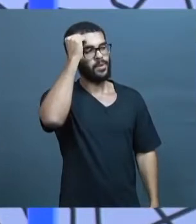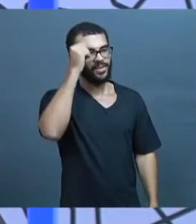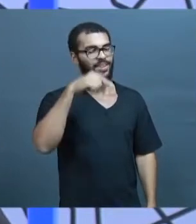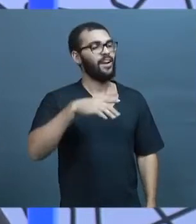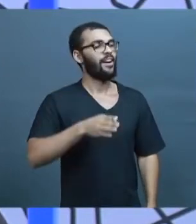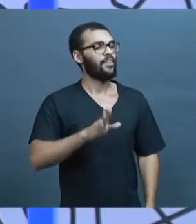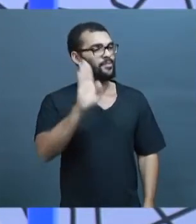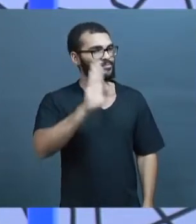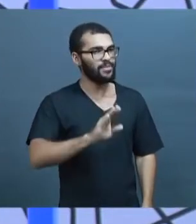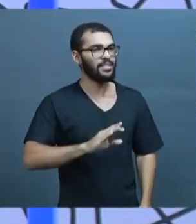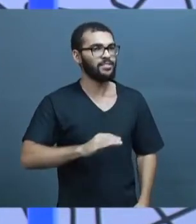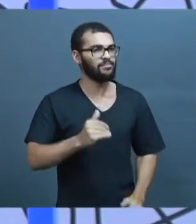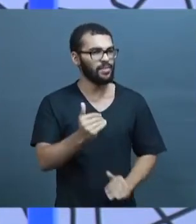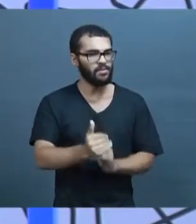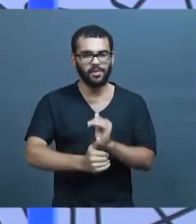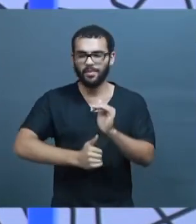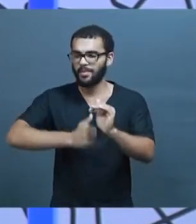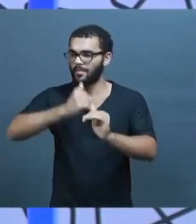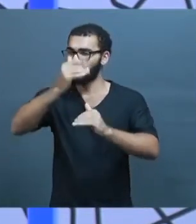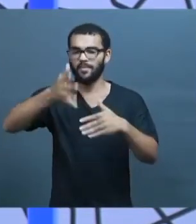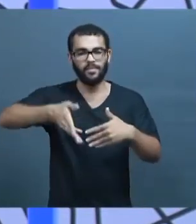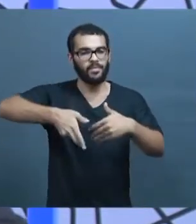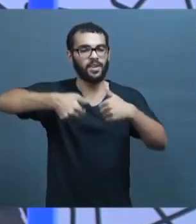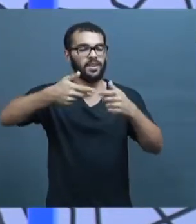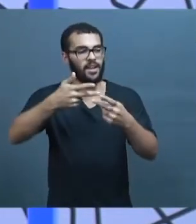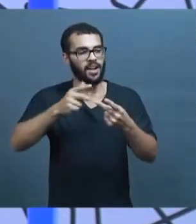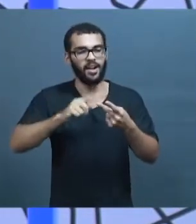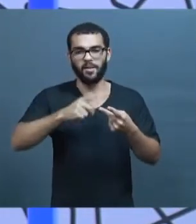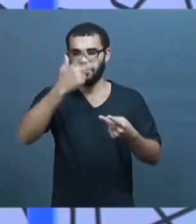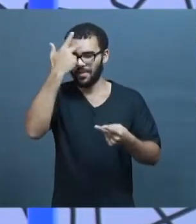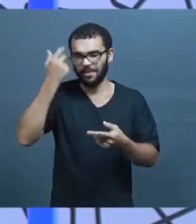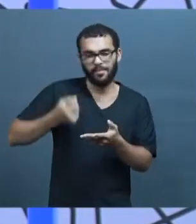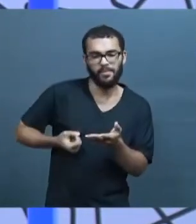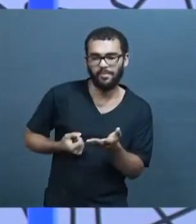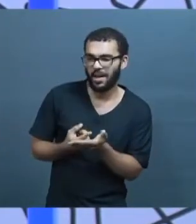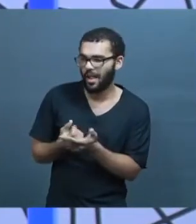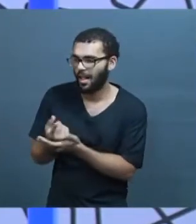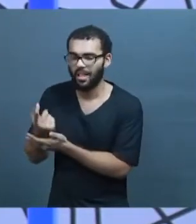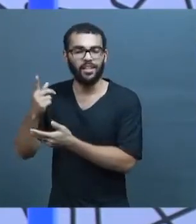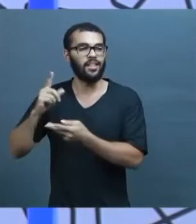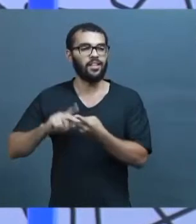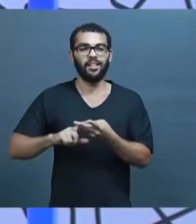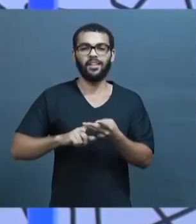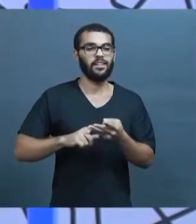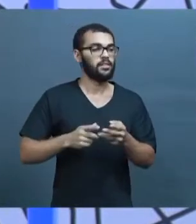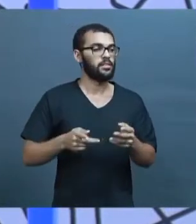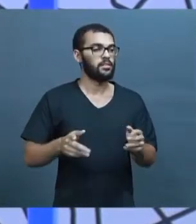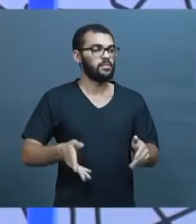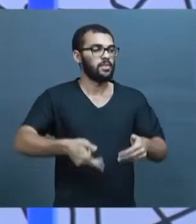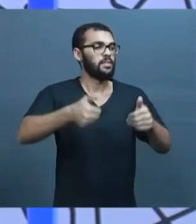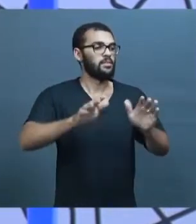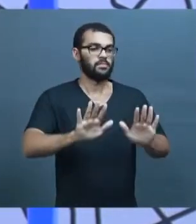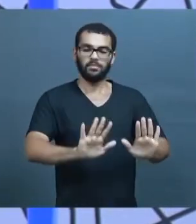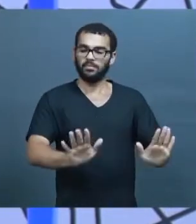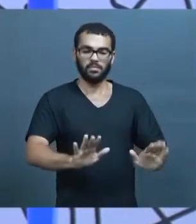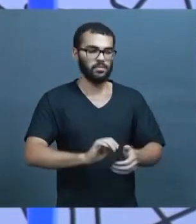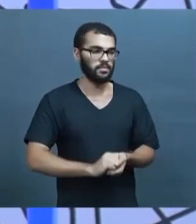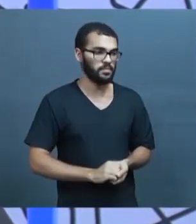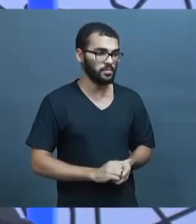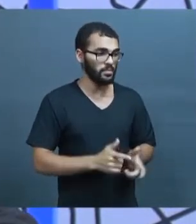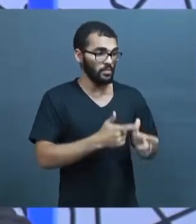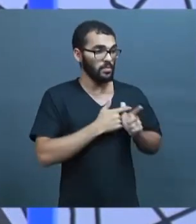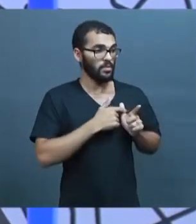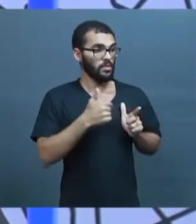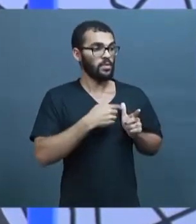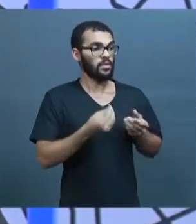as pessoas vão voltar a consumir, o governo vai equilibrar suas contas, e também não é verdade. O equilíbrio das contas do governo